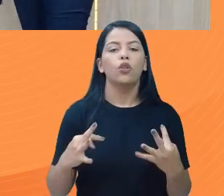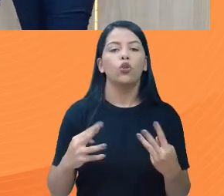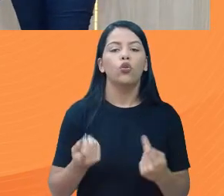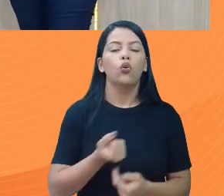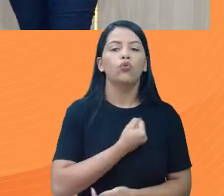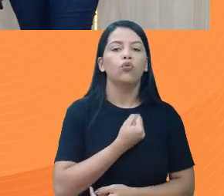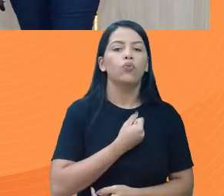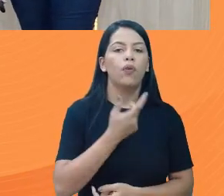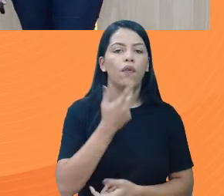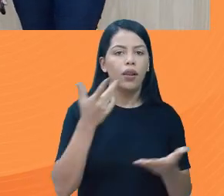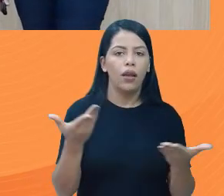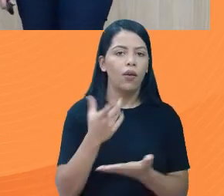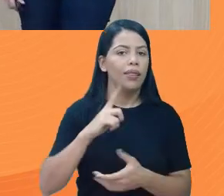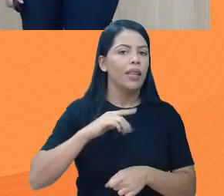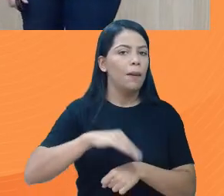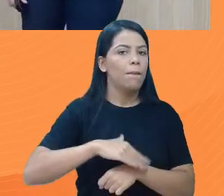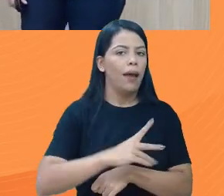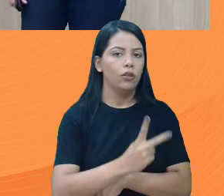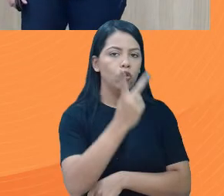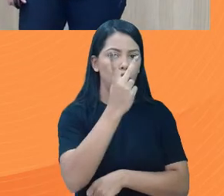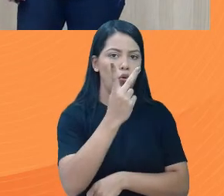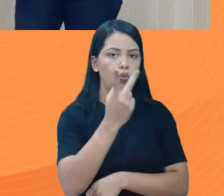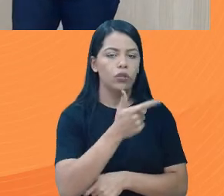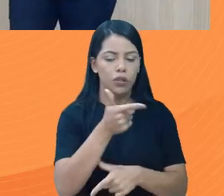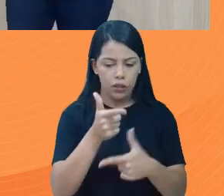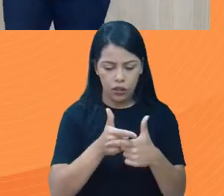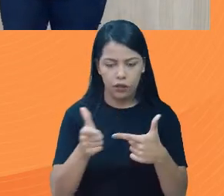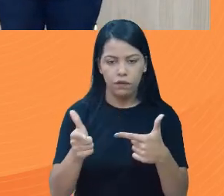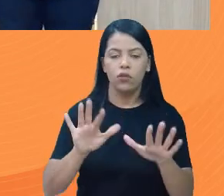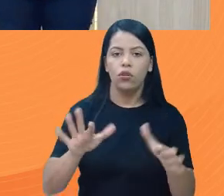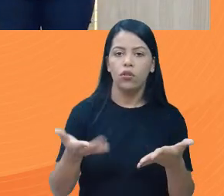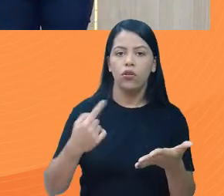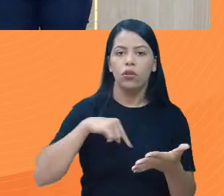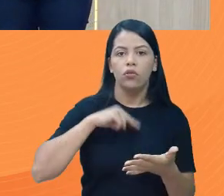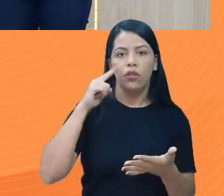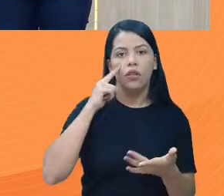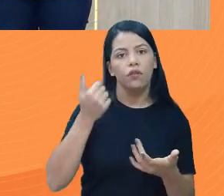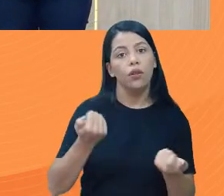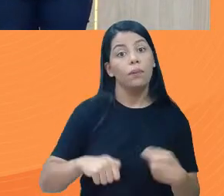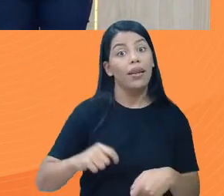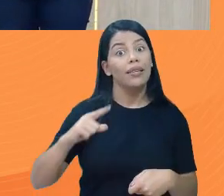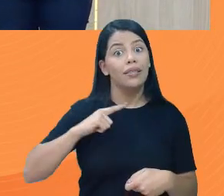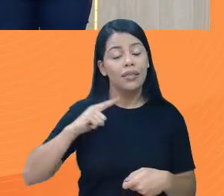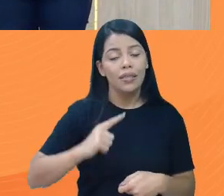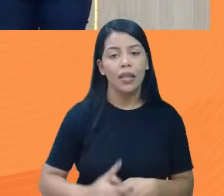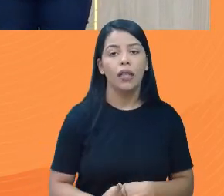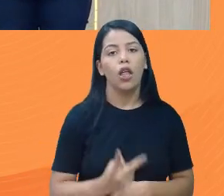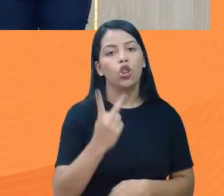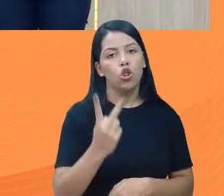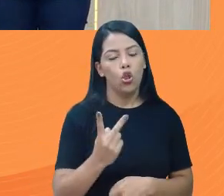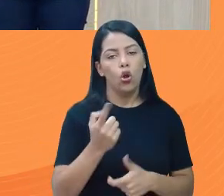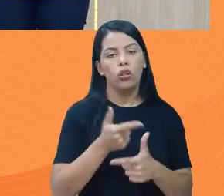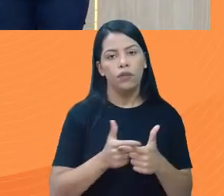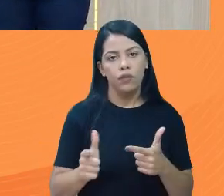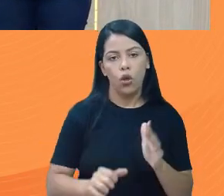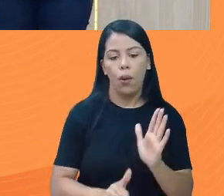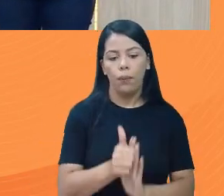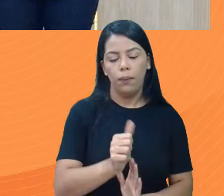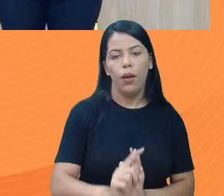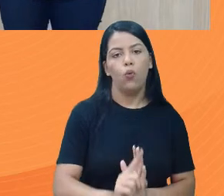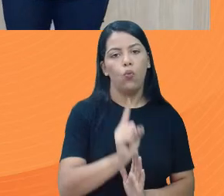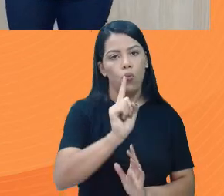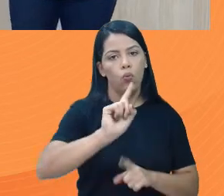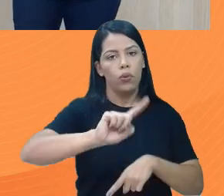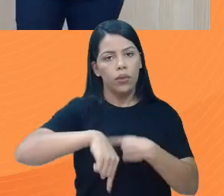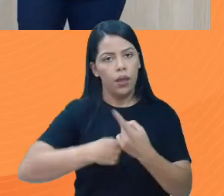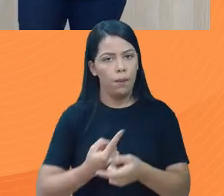tem mais de 2 divisores. E a gente viu que 2 divisores são obrigatórios, o primeiro sendo o número 1 e o último